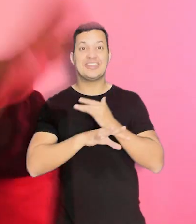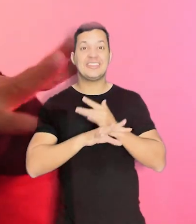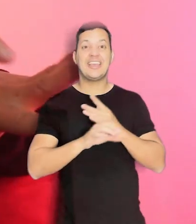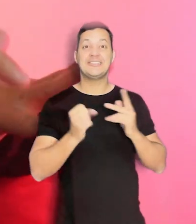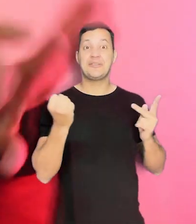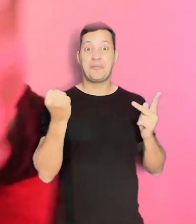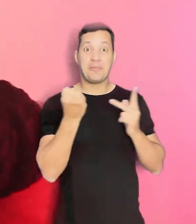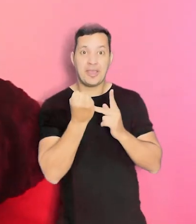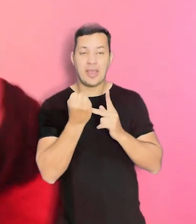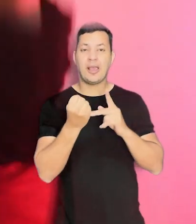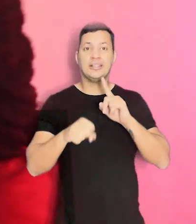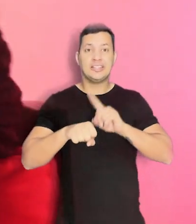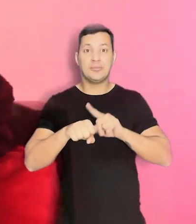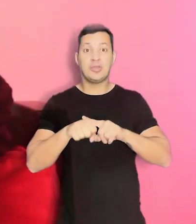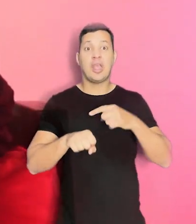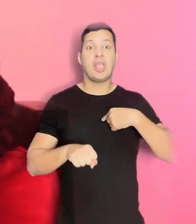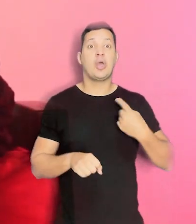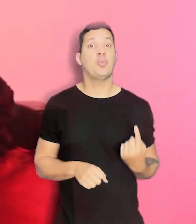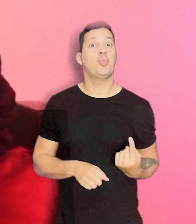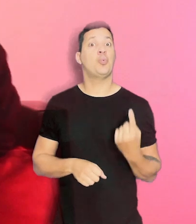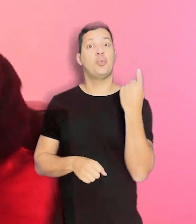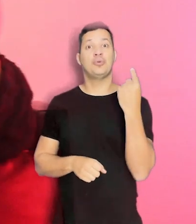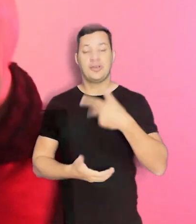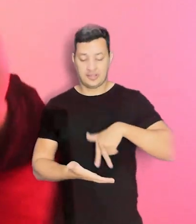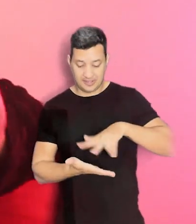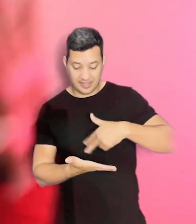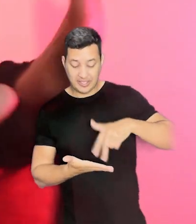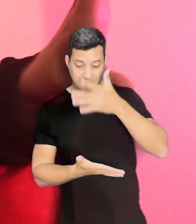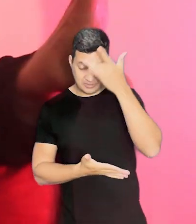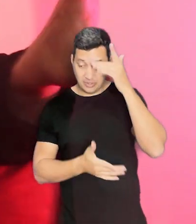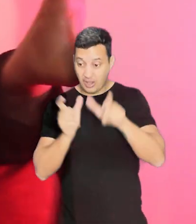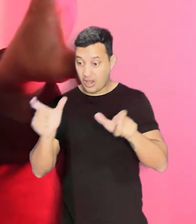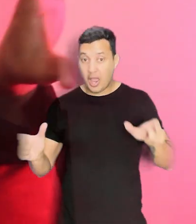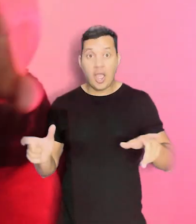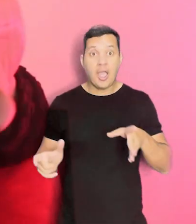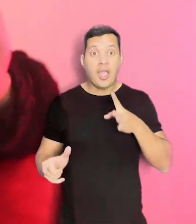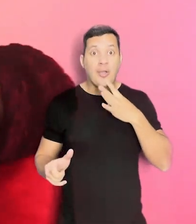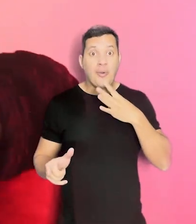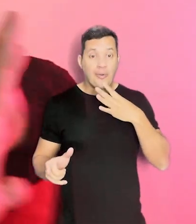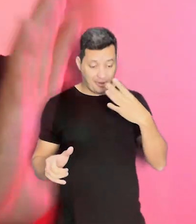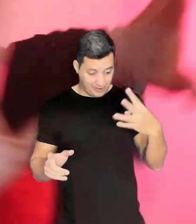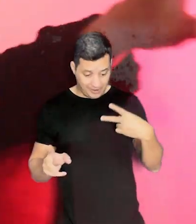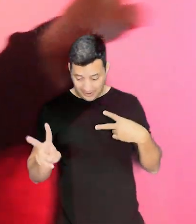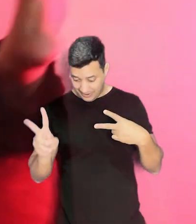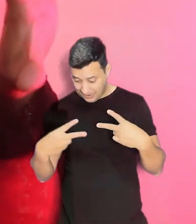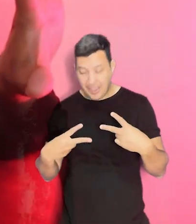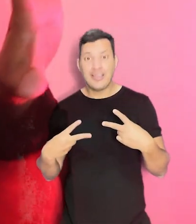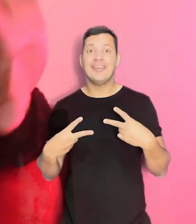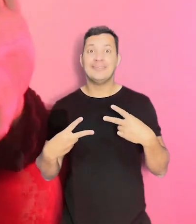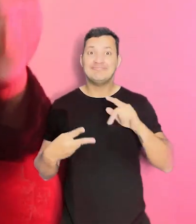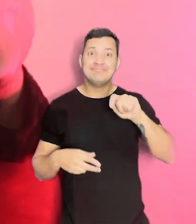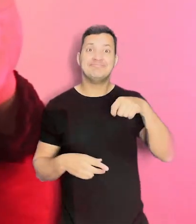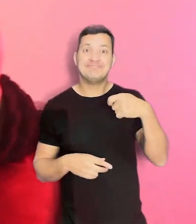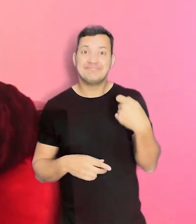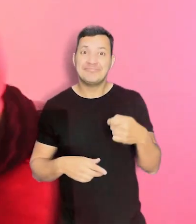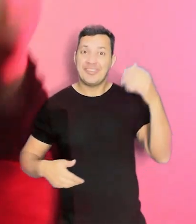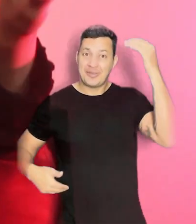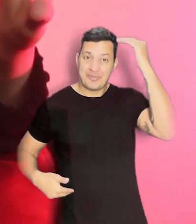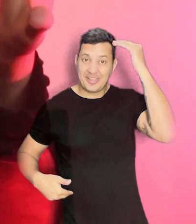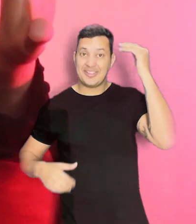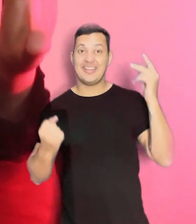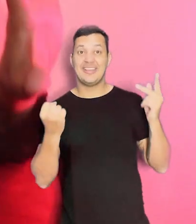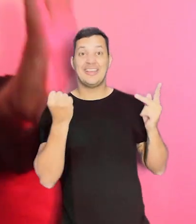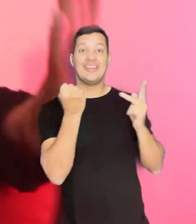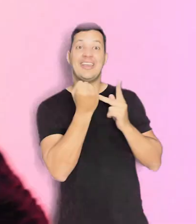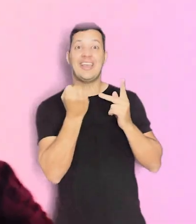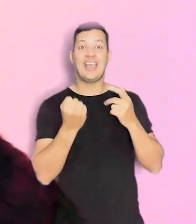momento eu era o único bailarino da cidade. As pessoas me conheciam, elas me rotularam assim, dessa forma. E eu acredito que só era